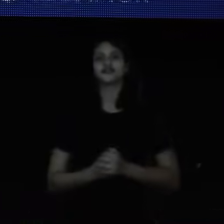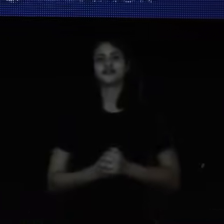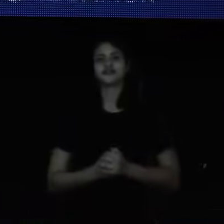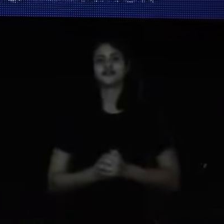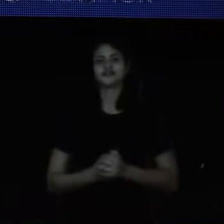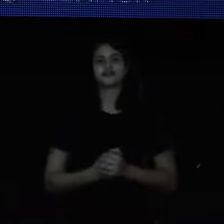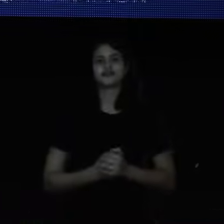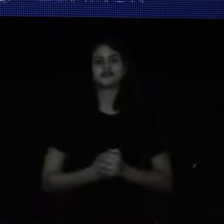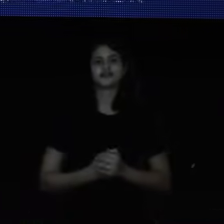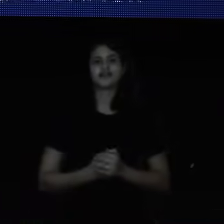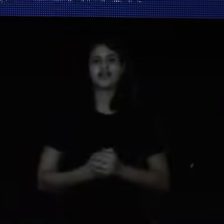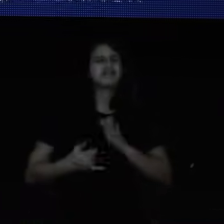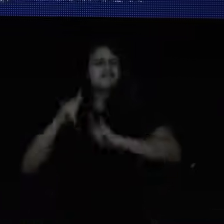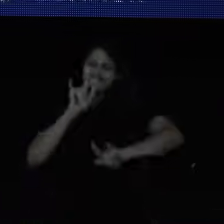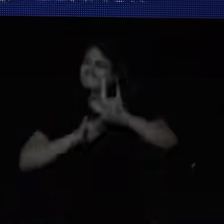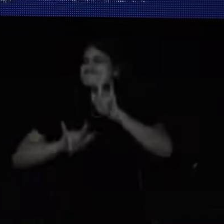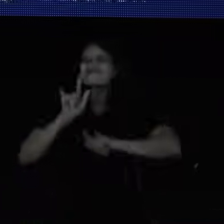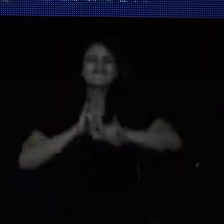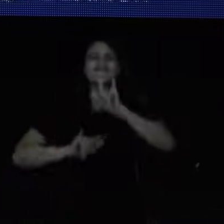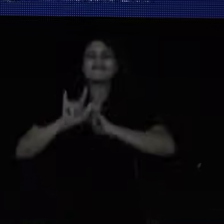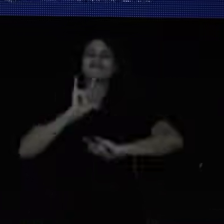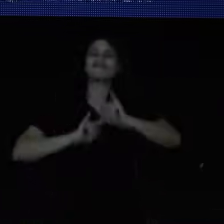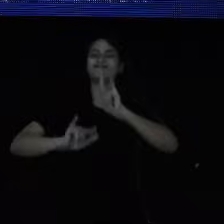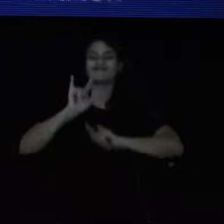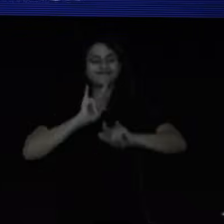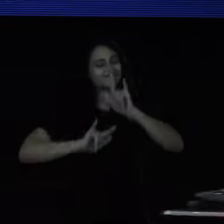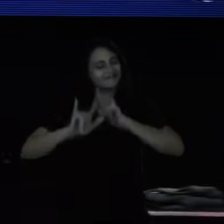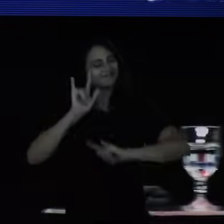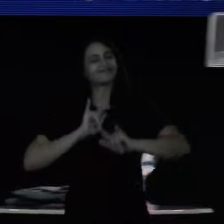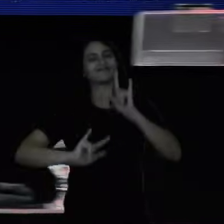Te amo!